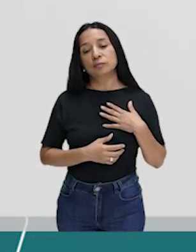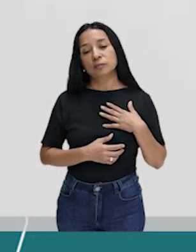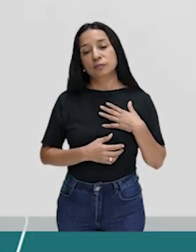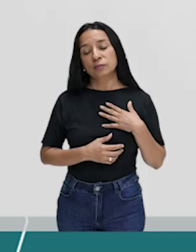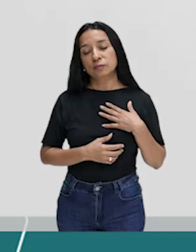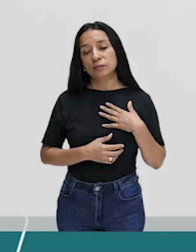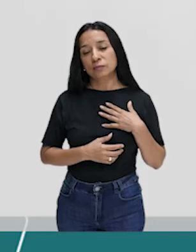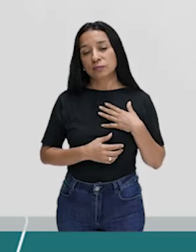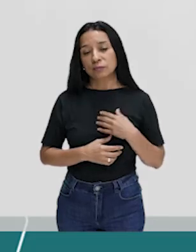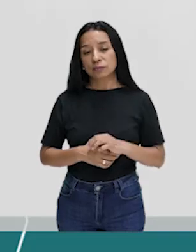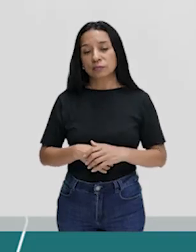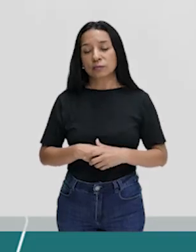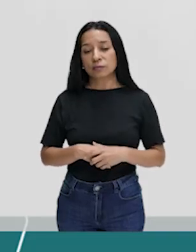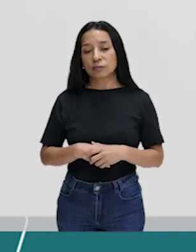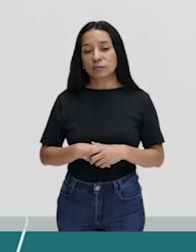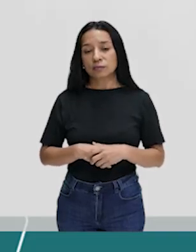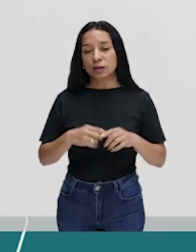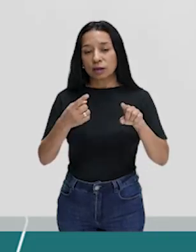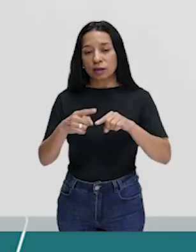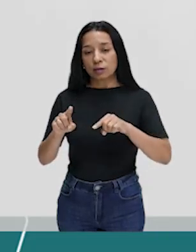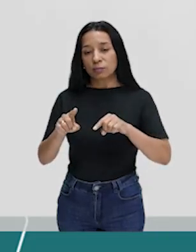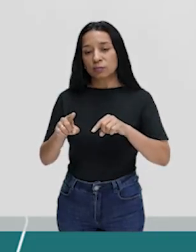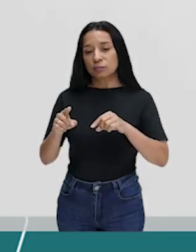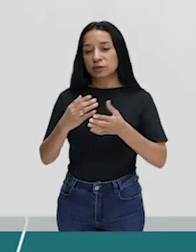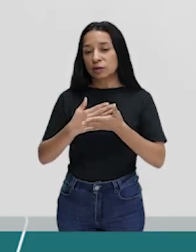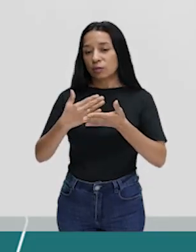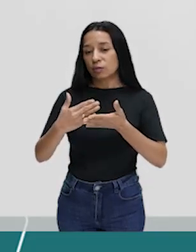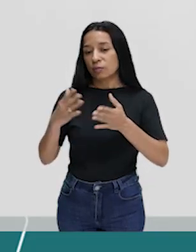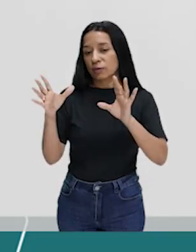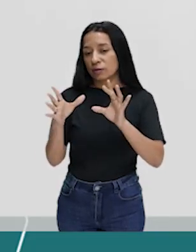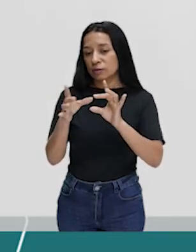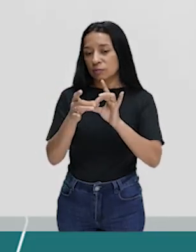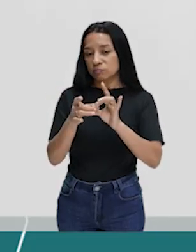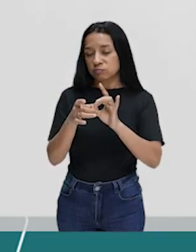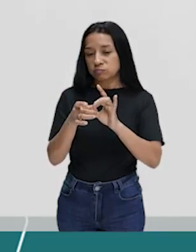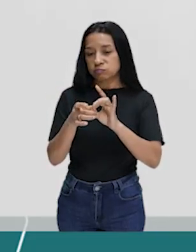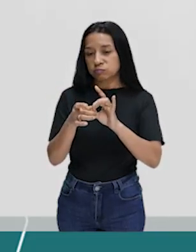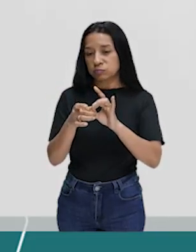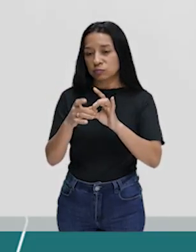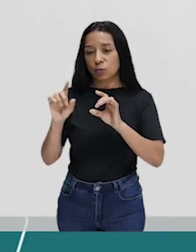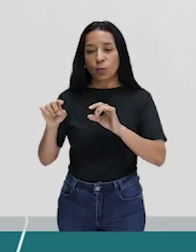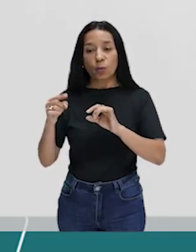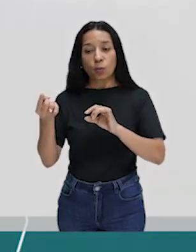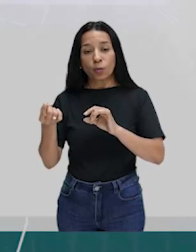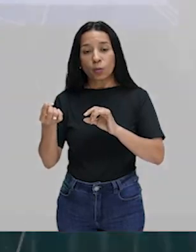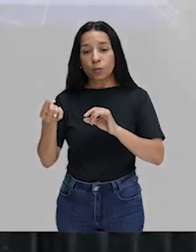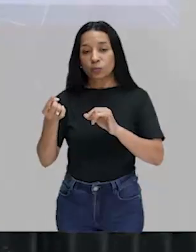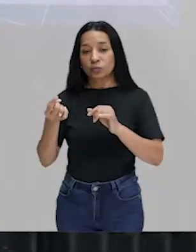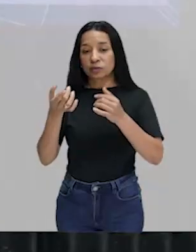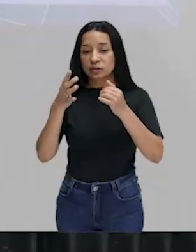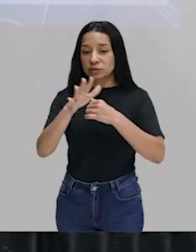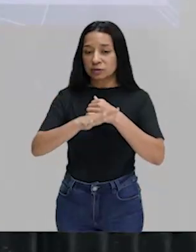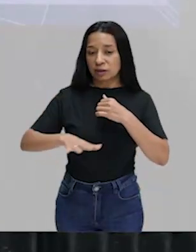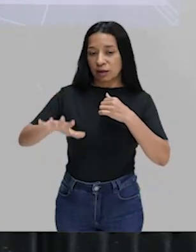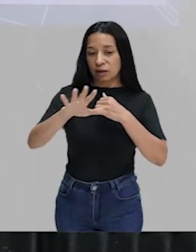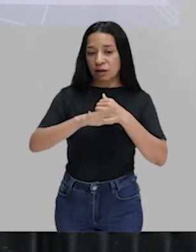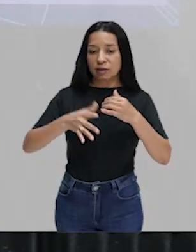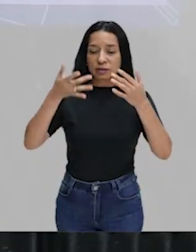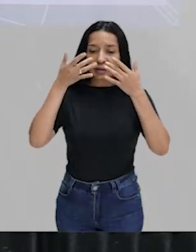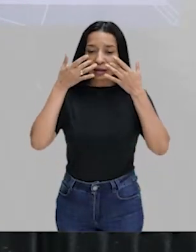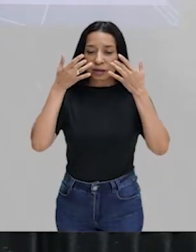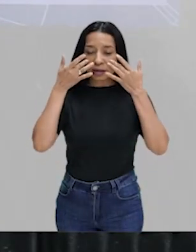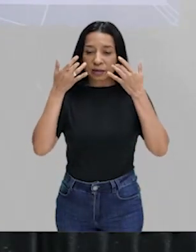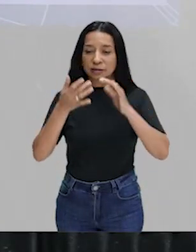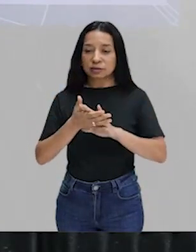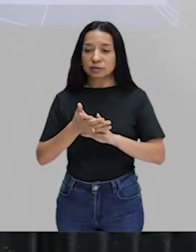da produção artística, como as artes plásticas, o cinema, o teatro. Então, forma-se assim, uma gama artística bem